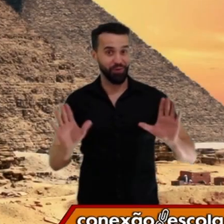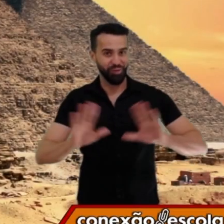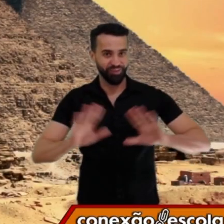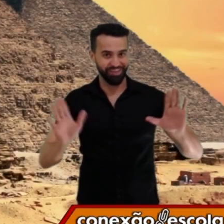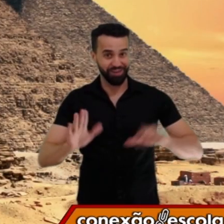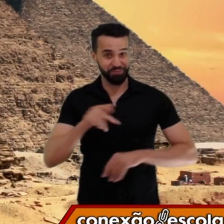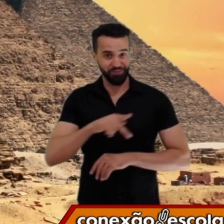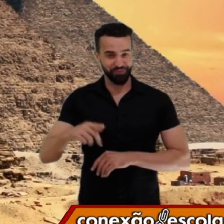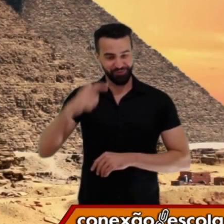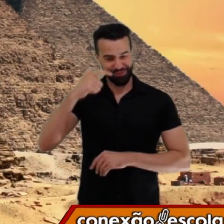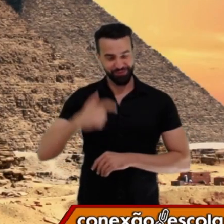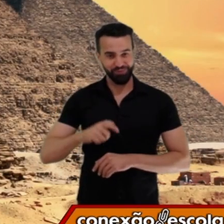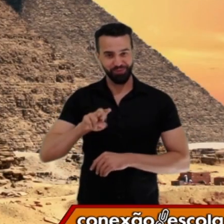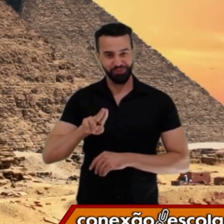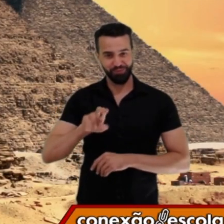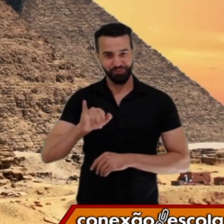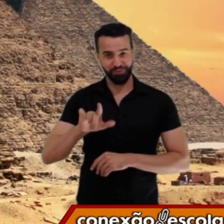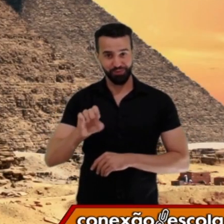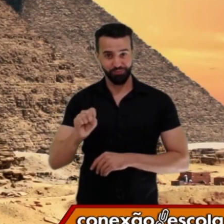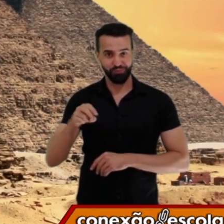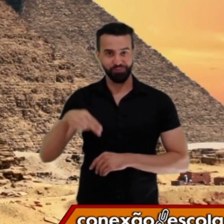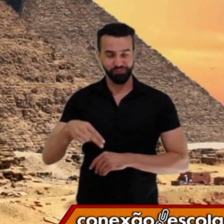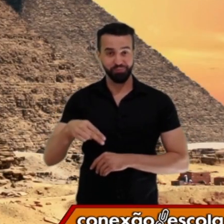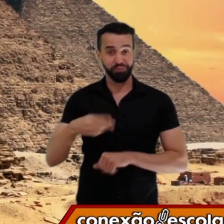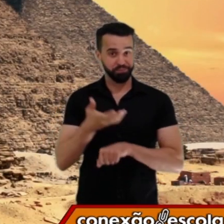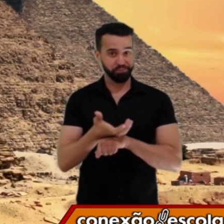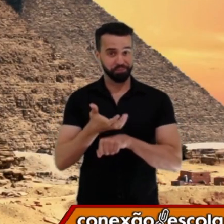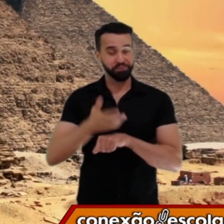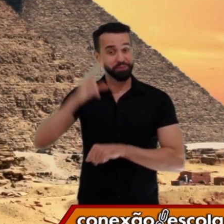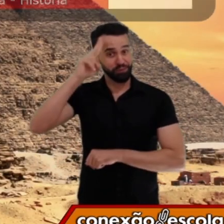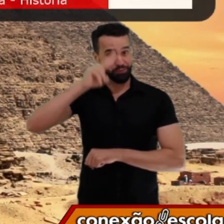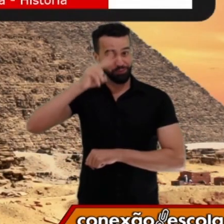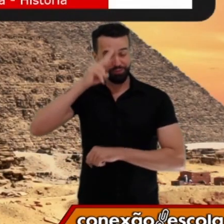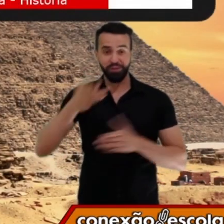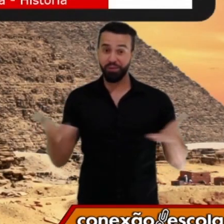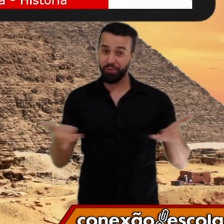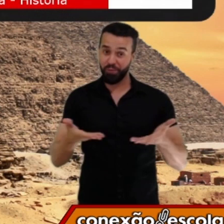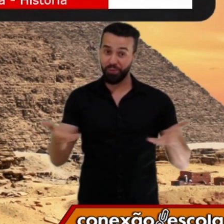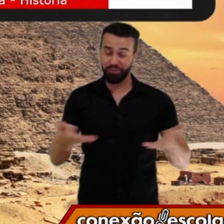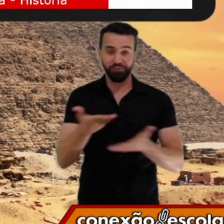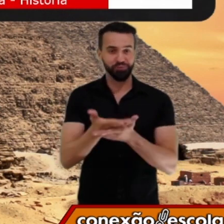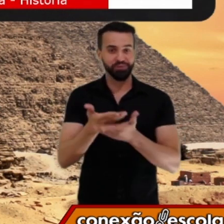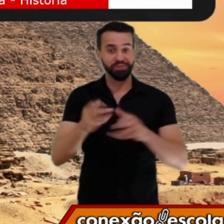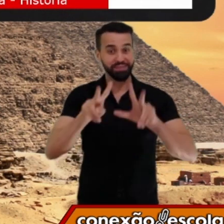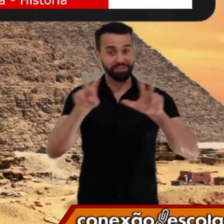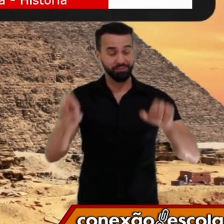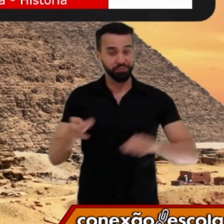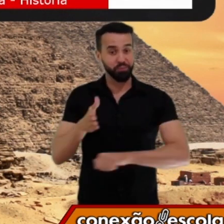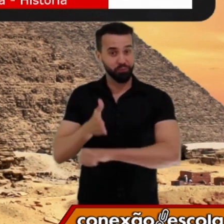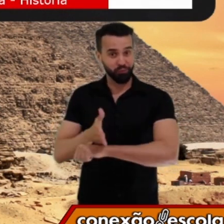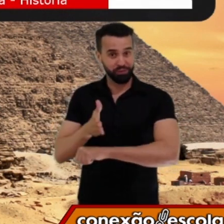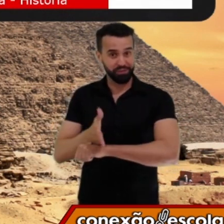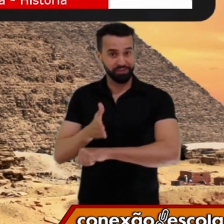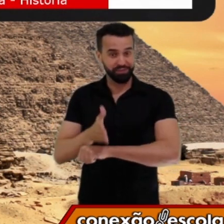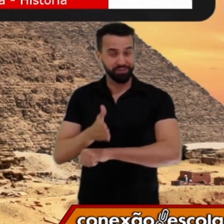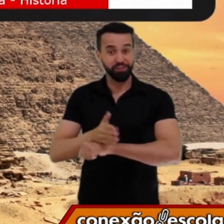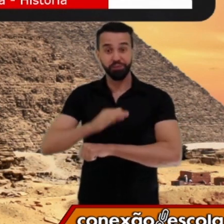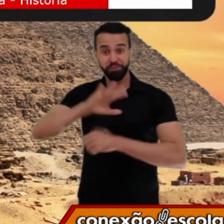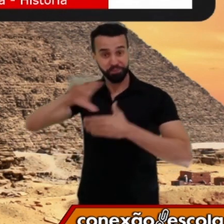Olá, sou o professor Wilson, professor de História, e hoje nós vamos estudar sobre a modernidade, sobre as